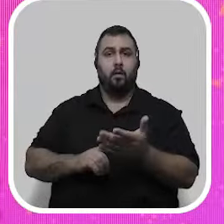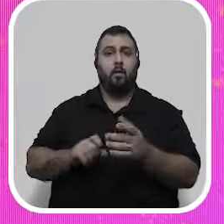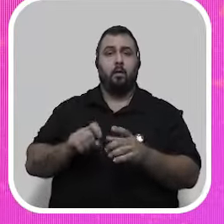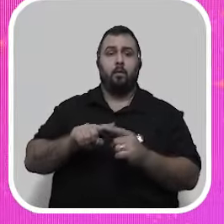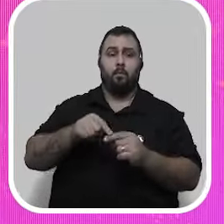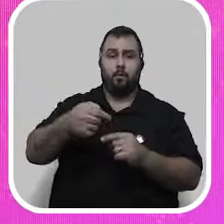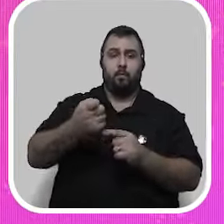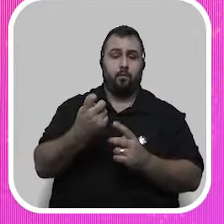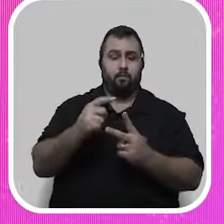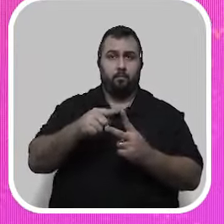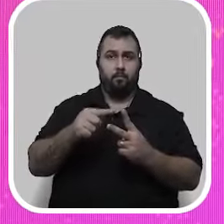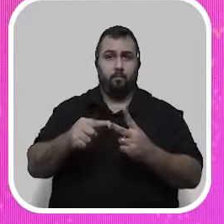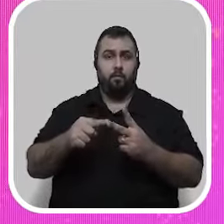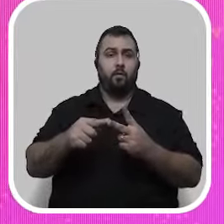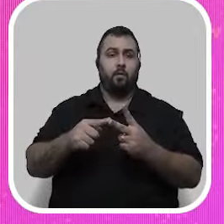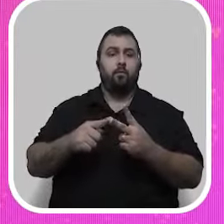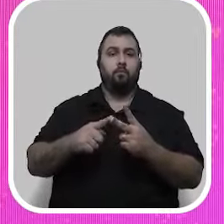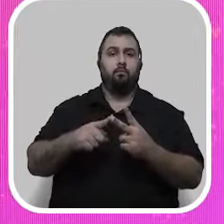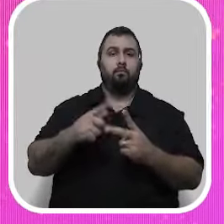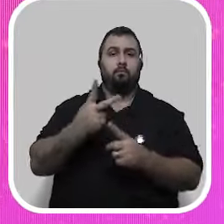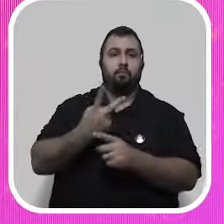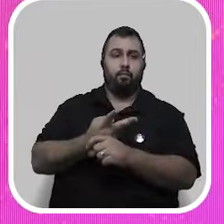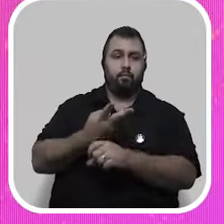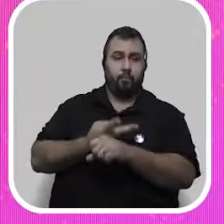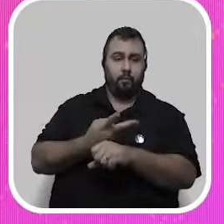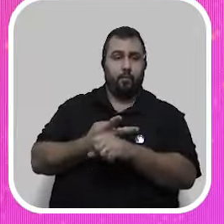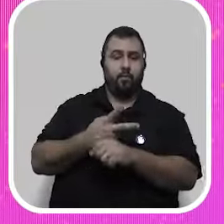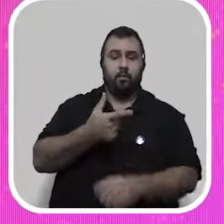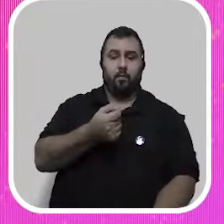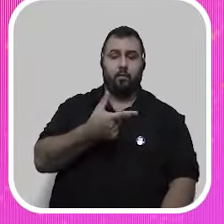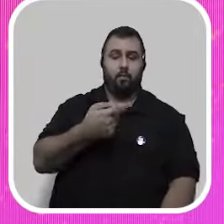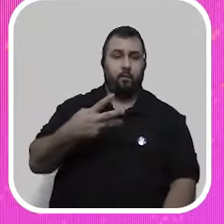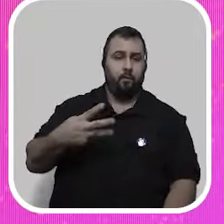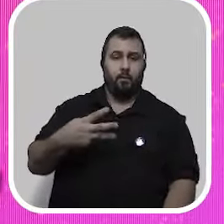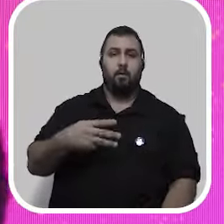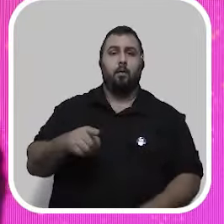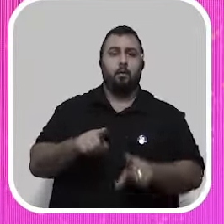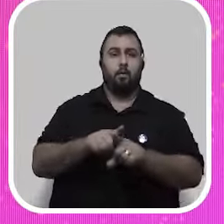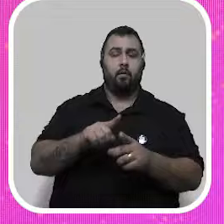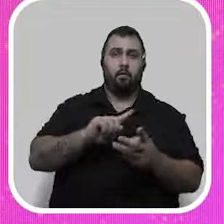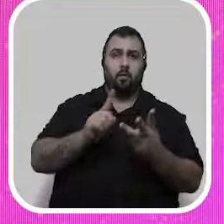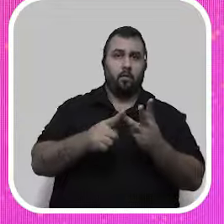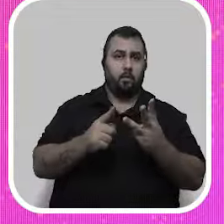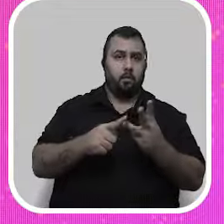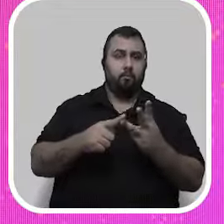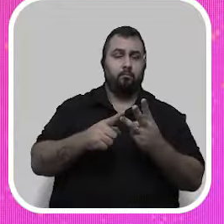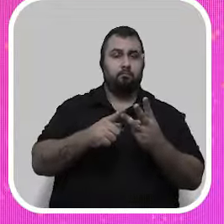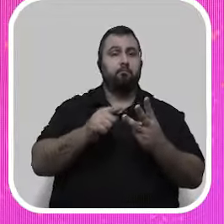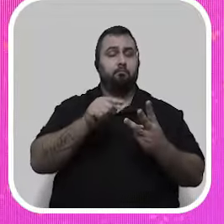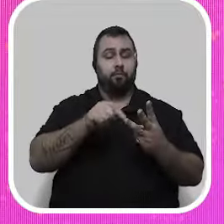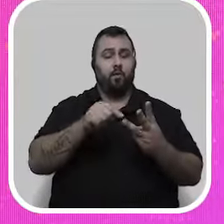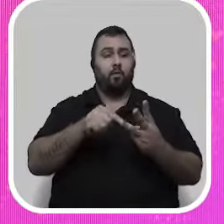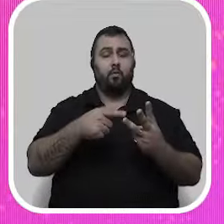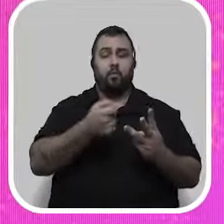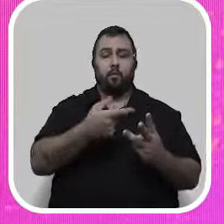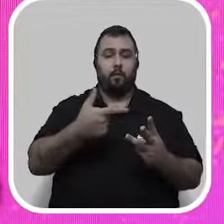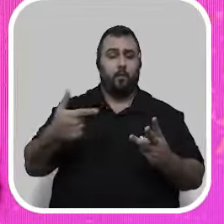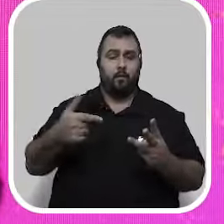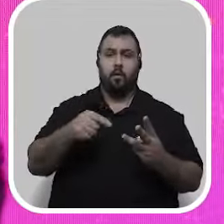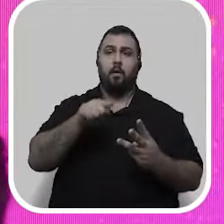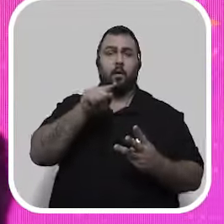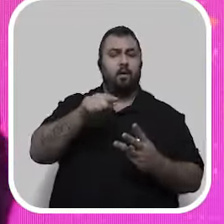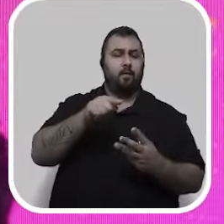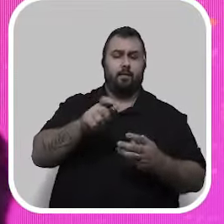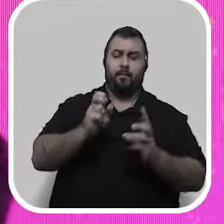dos dois títulos ele teve um vice-campeonato em 2023 e um terceiro lugar em 2022 esse homem desde 2020 ele tá sempre ali